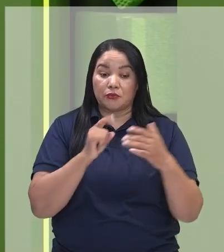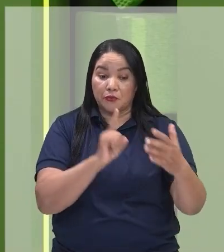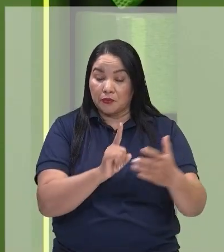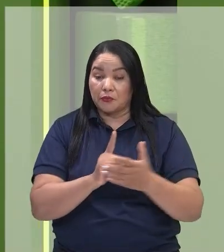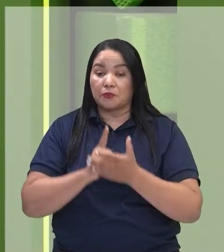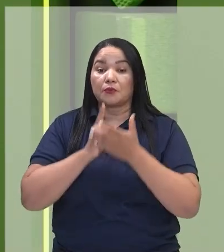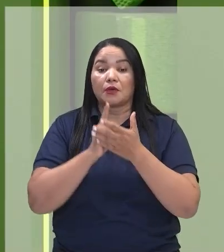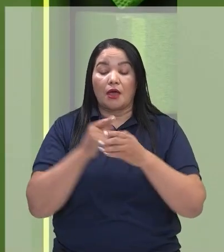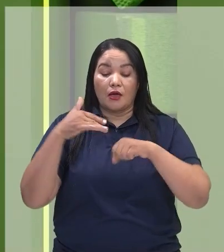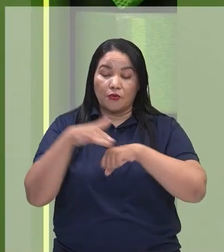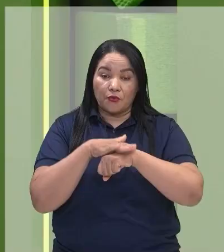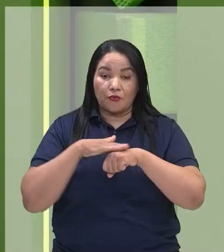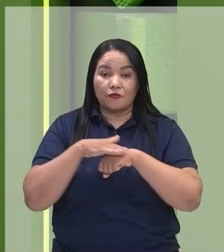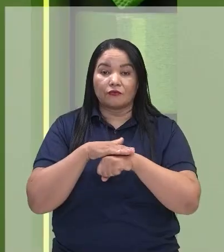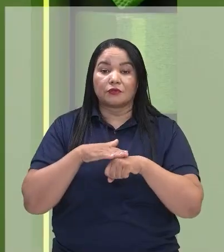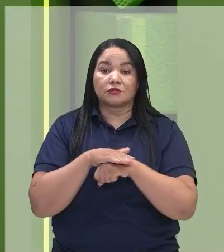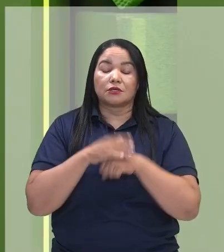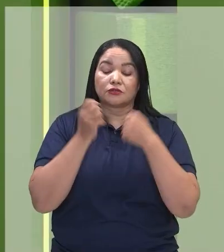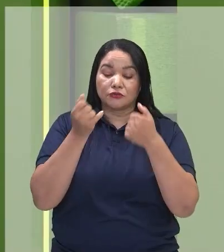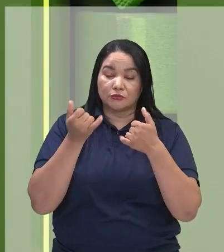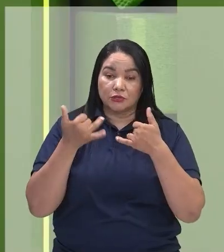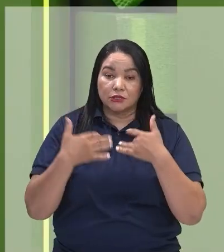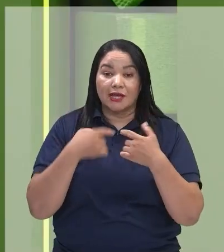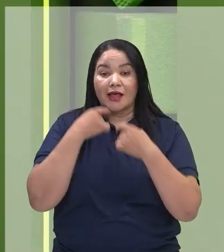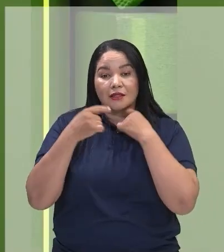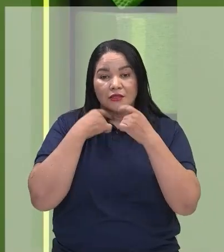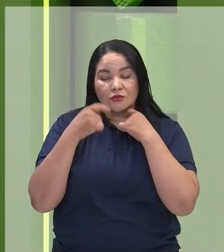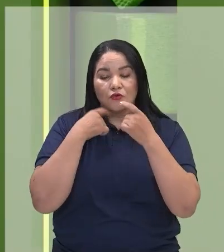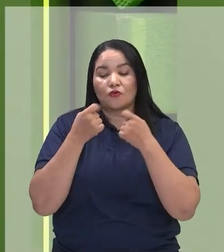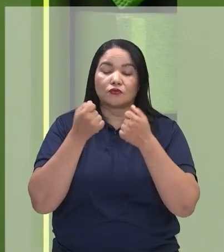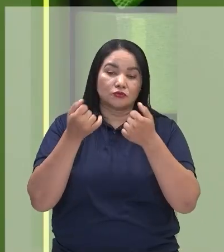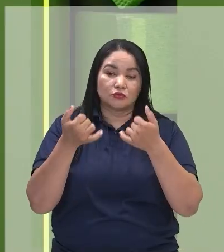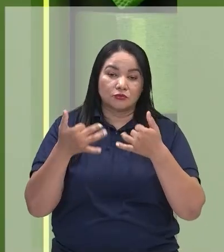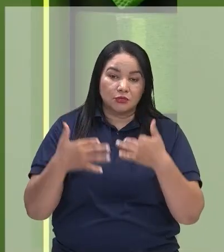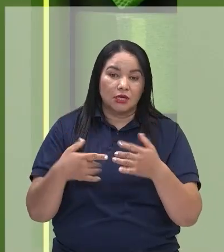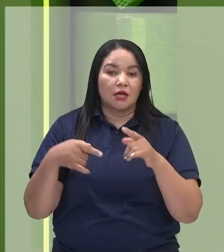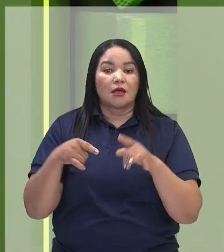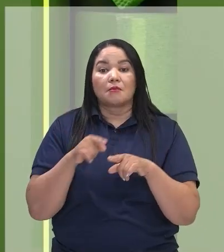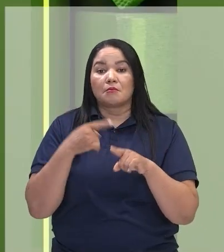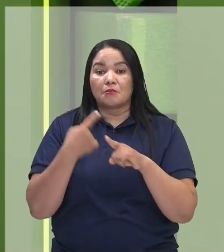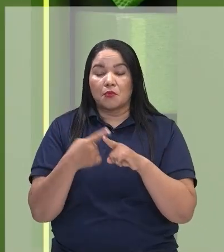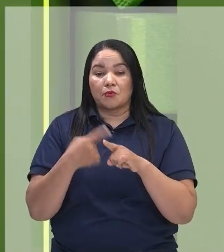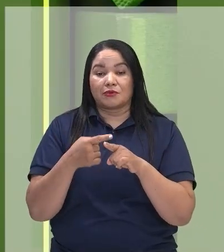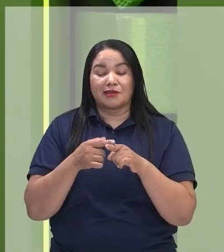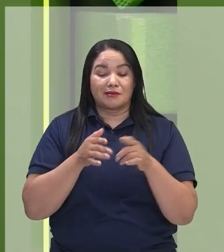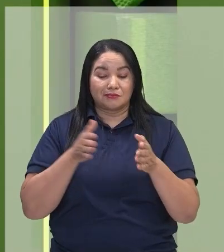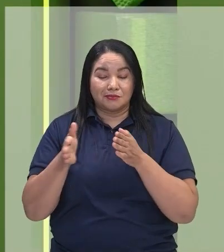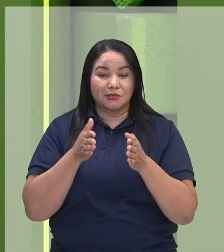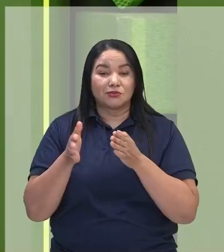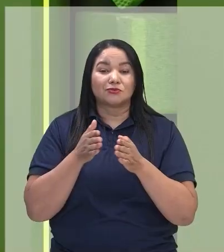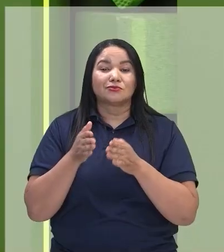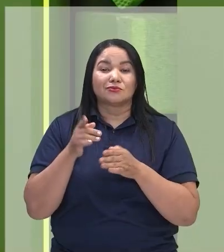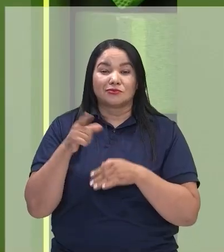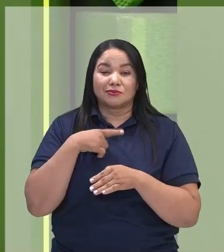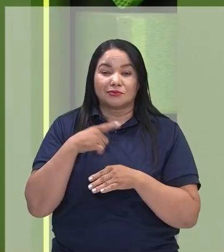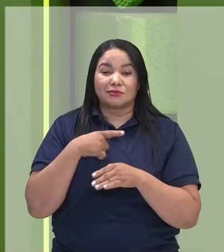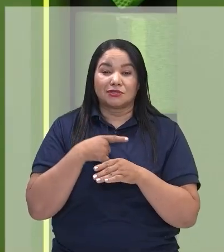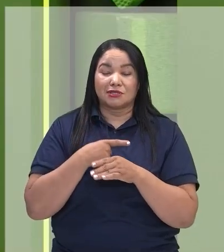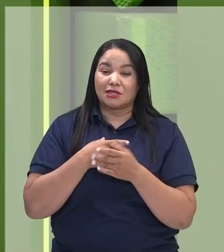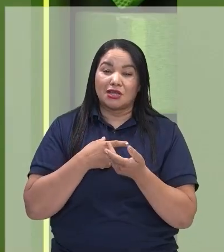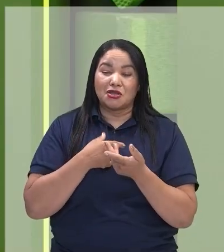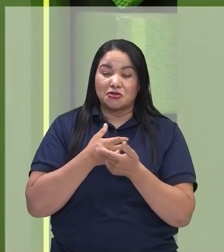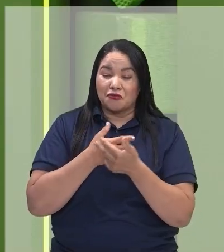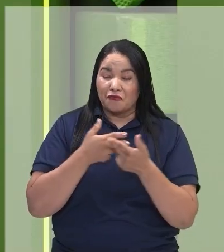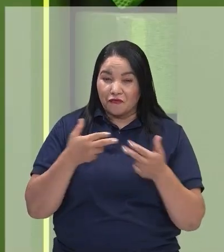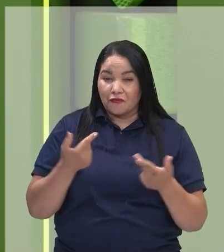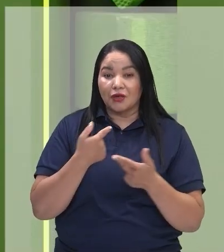né, esclarecer as dúvidas, porque nesse momento também tem muitas dúvidas e às vezes a criança ou